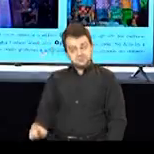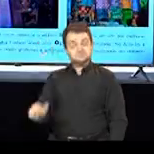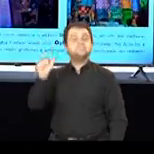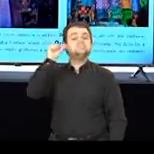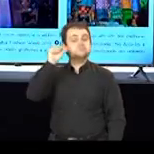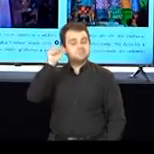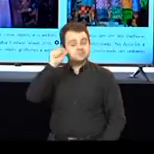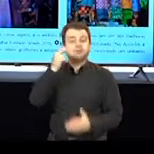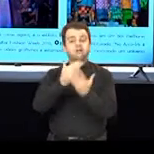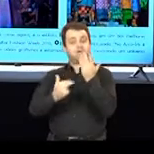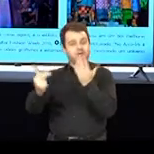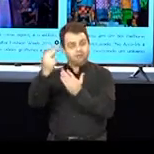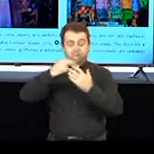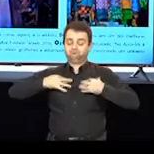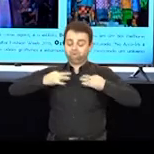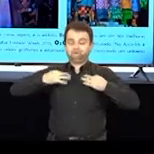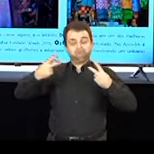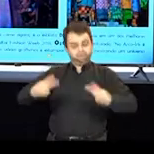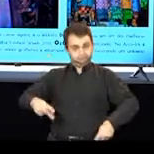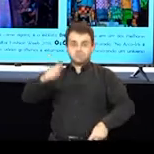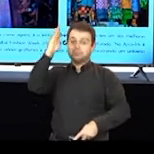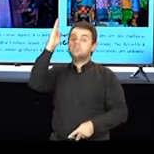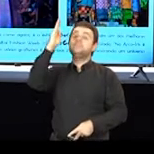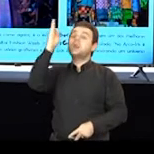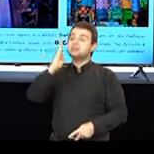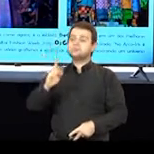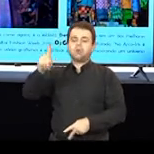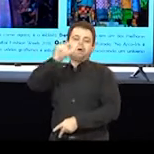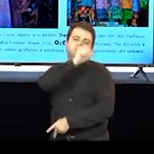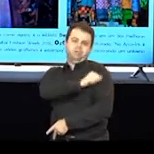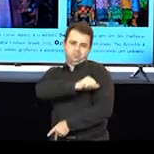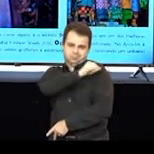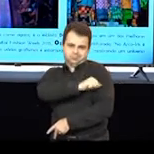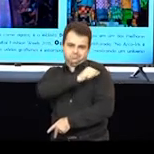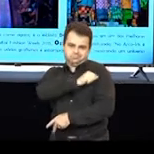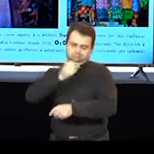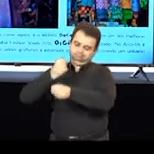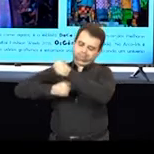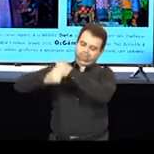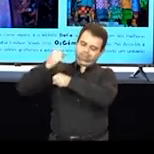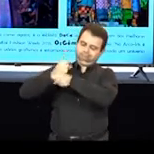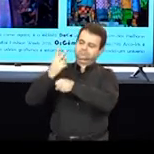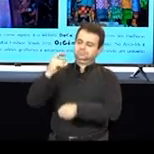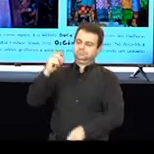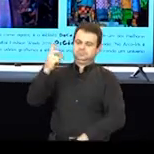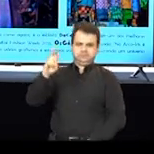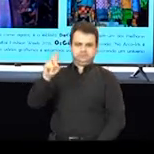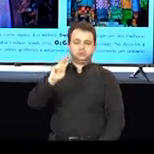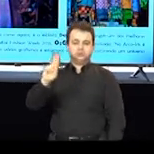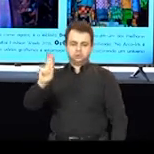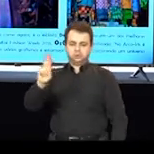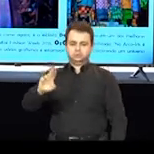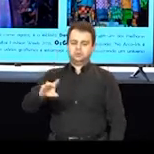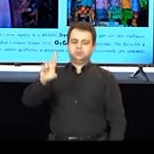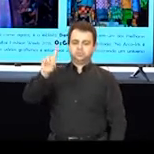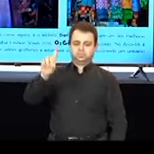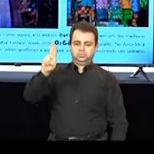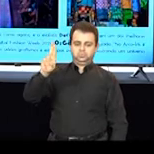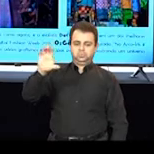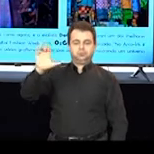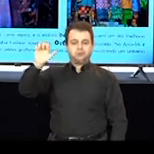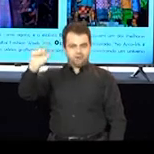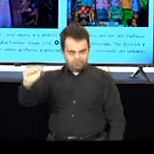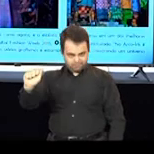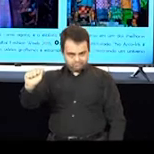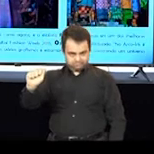Então, esta é a estilista carioca Duca, que em 2015 se apropriou das pinturas,